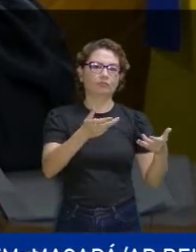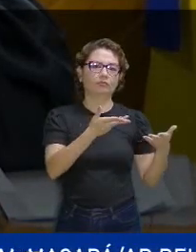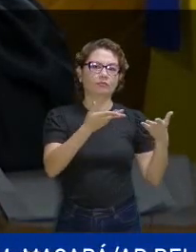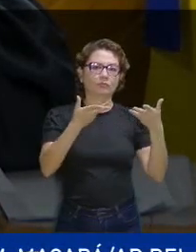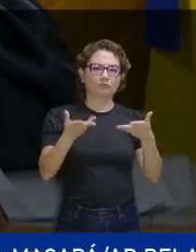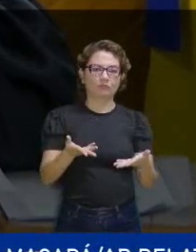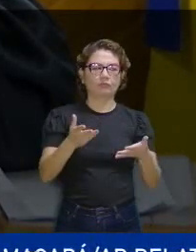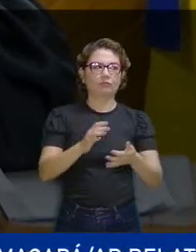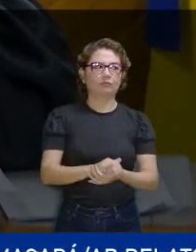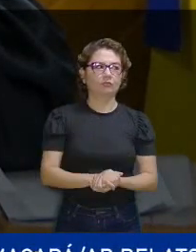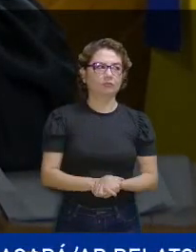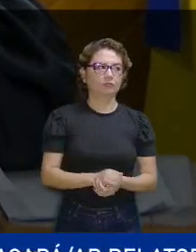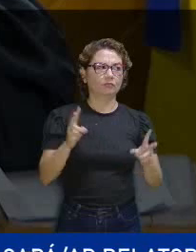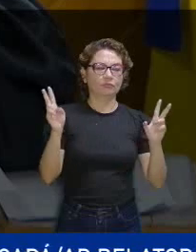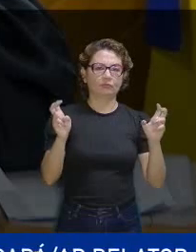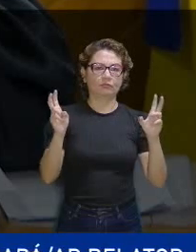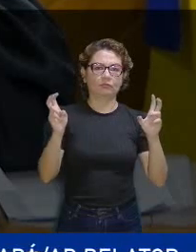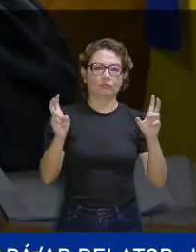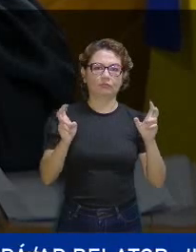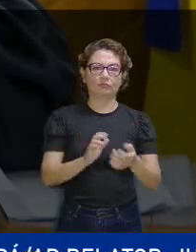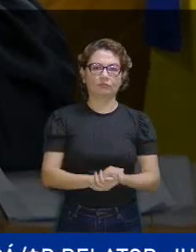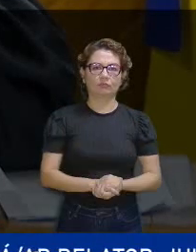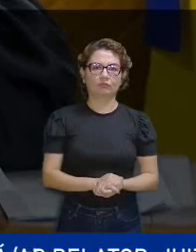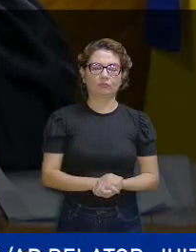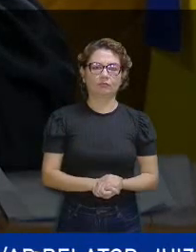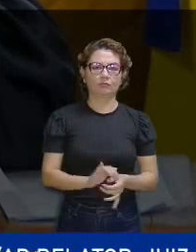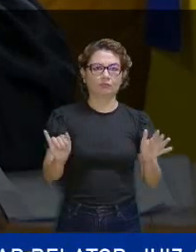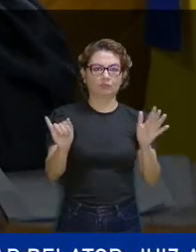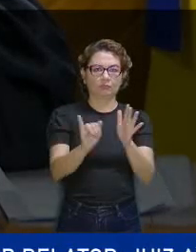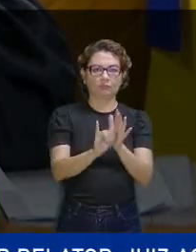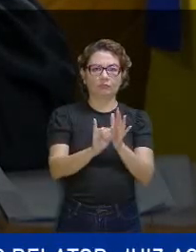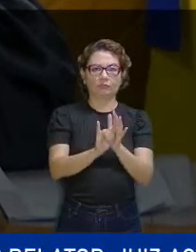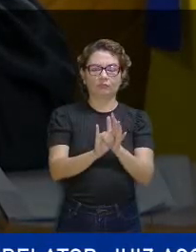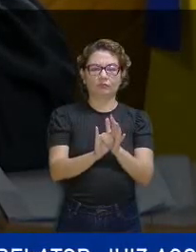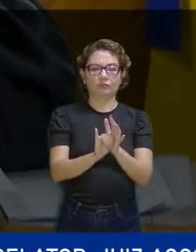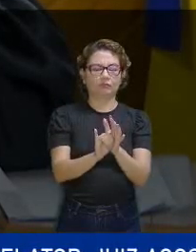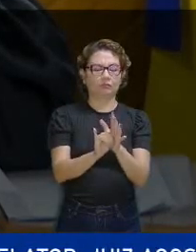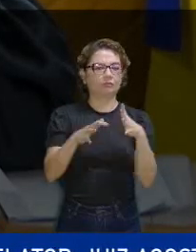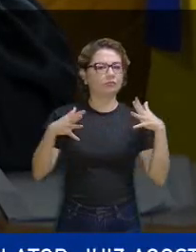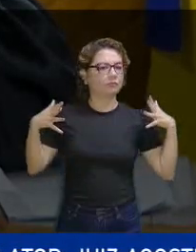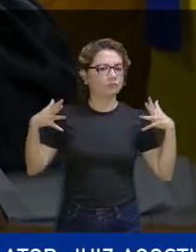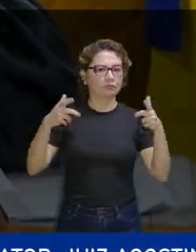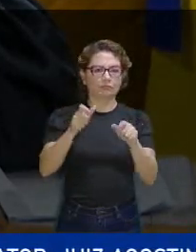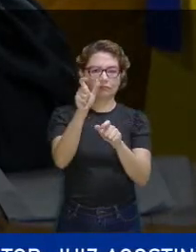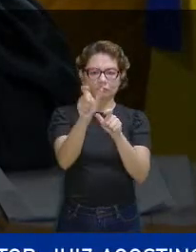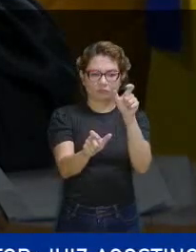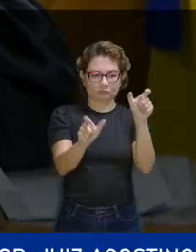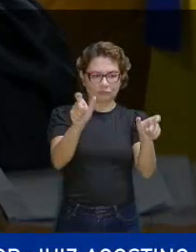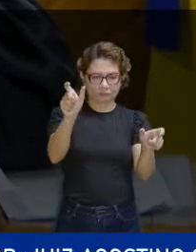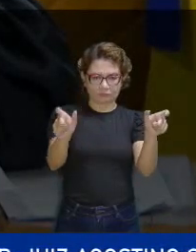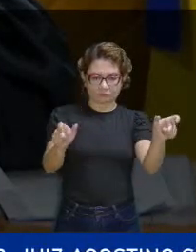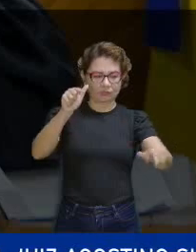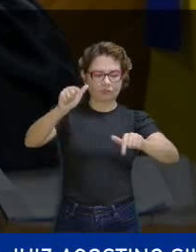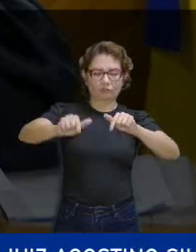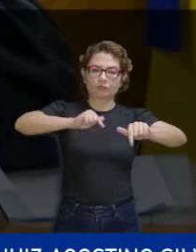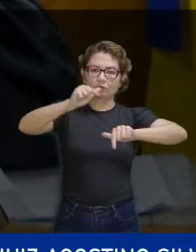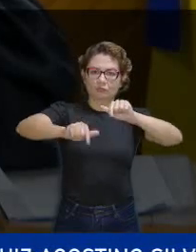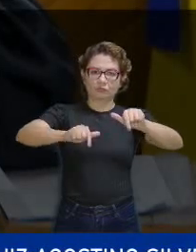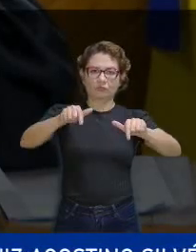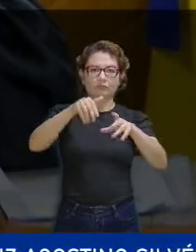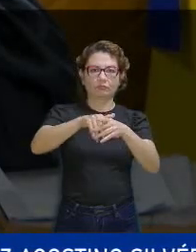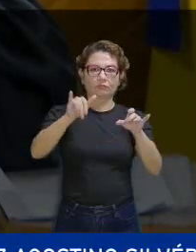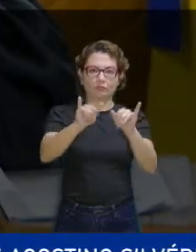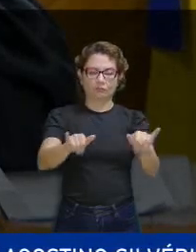apresentação de, abro aspas, reticências e identificação integral das pessoas prestadoras de